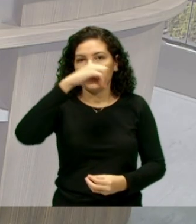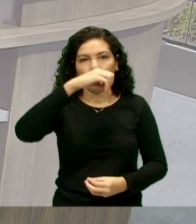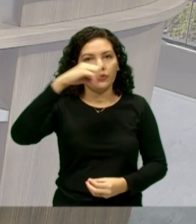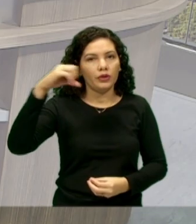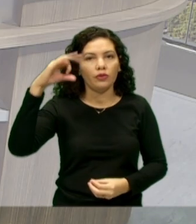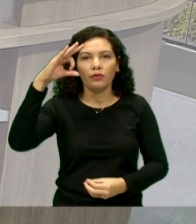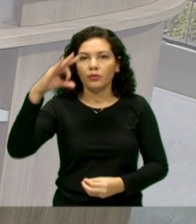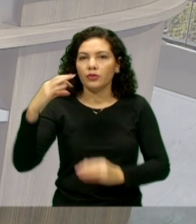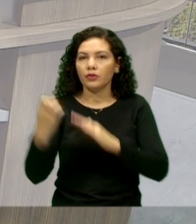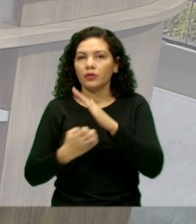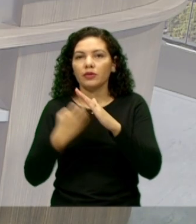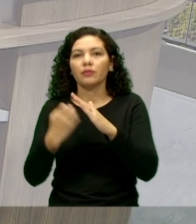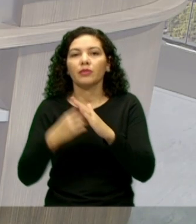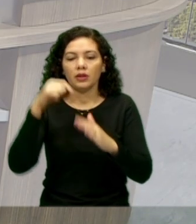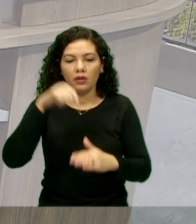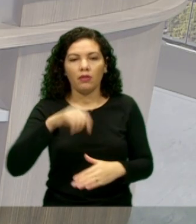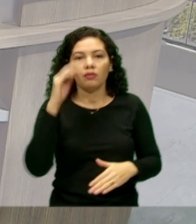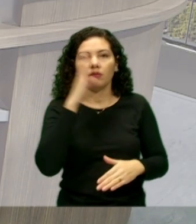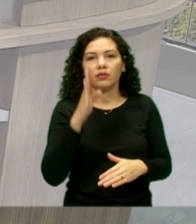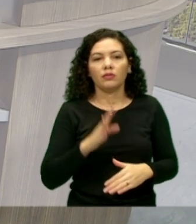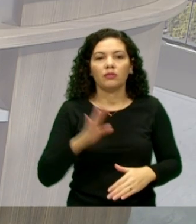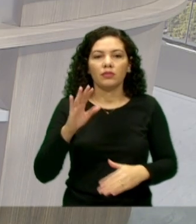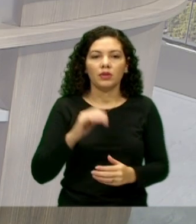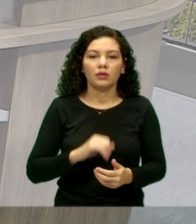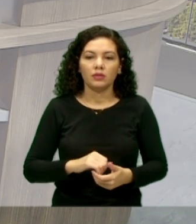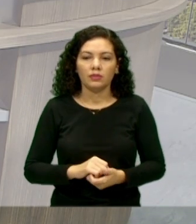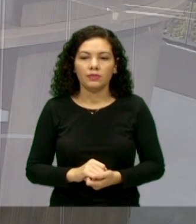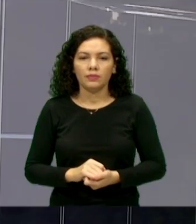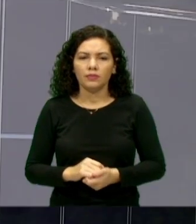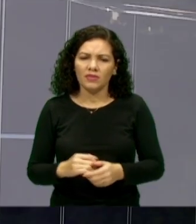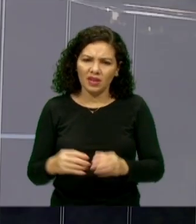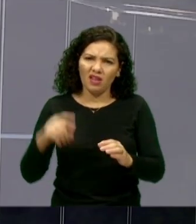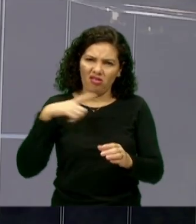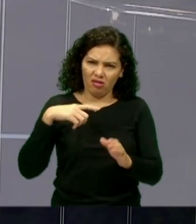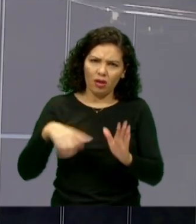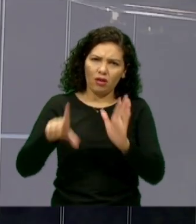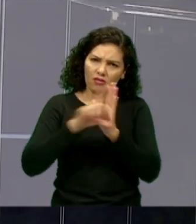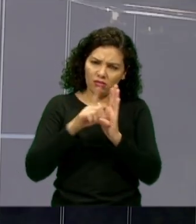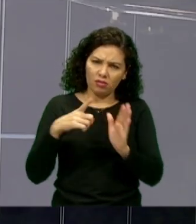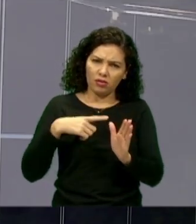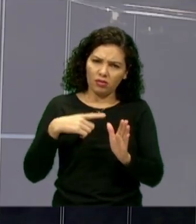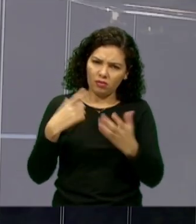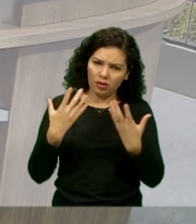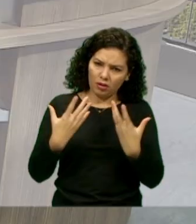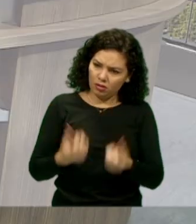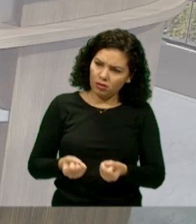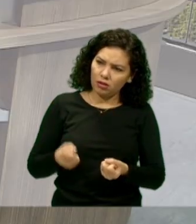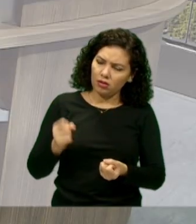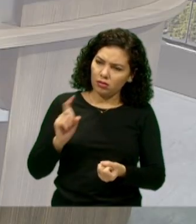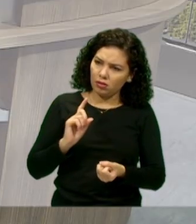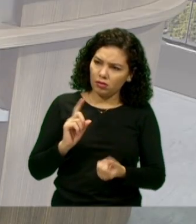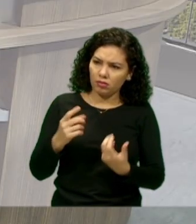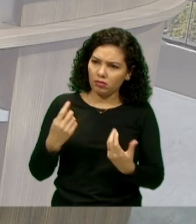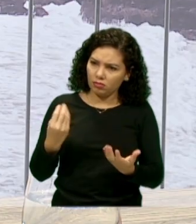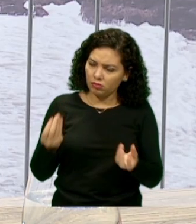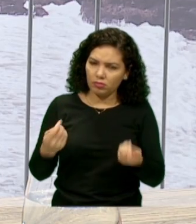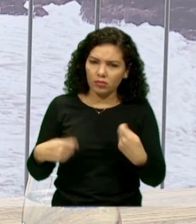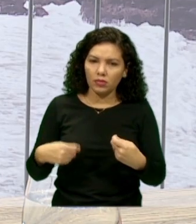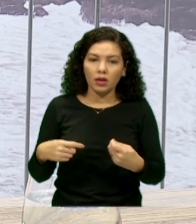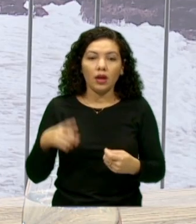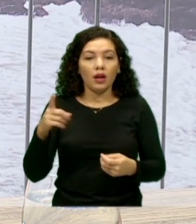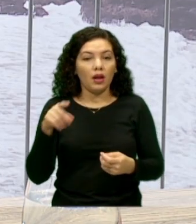99% das empresas brasileiras. Mas isso é coberto pela legislação? Ele não tem que aceitar aquela... Eles aceitam